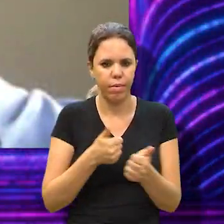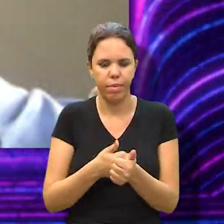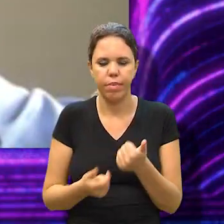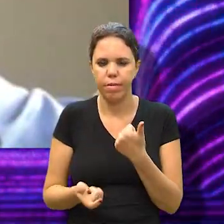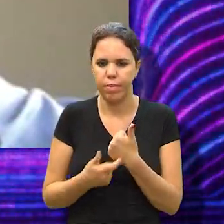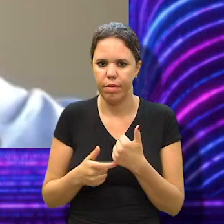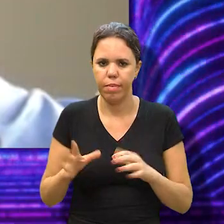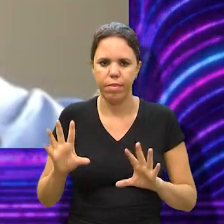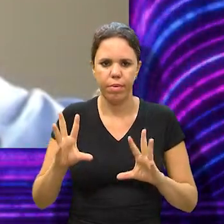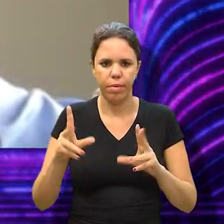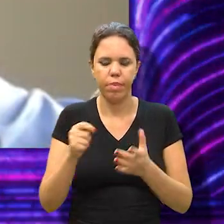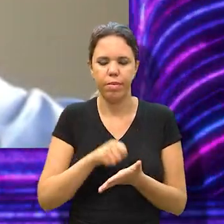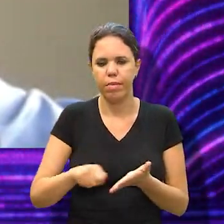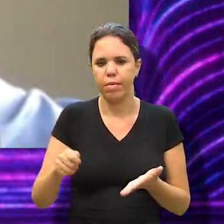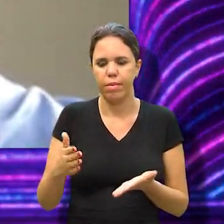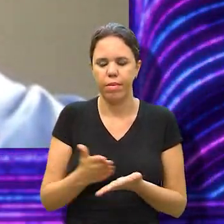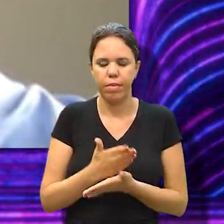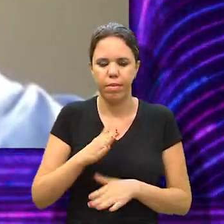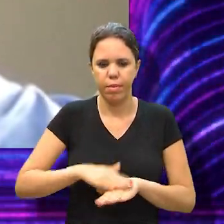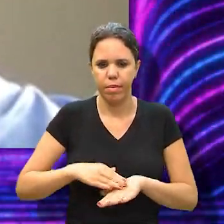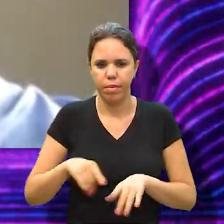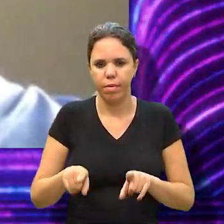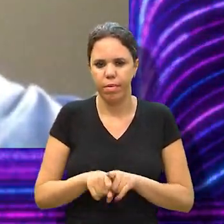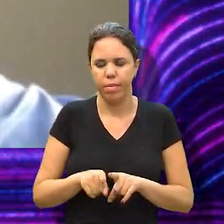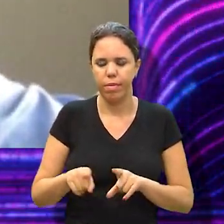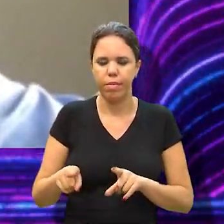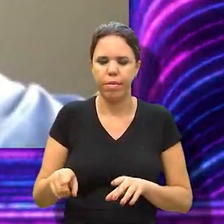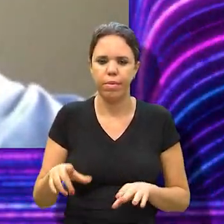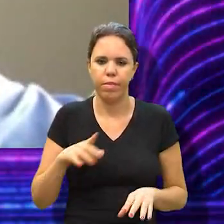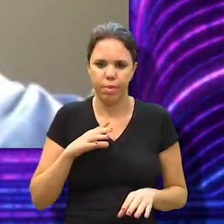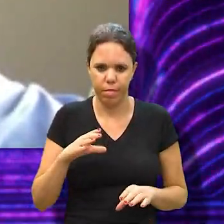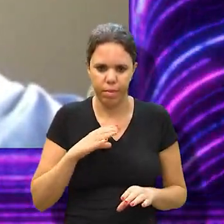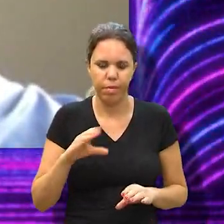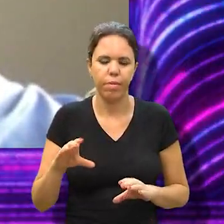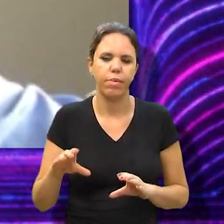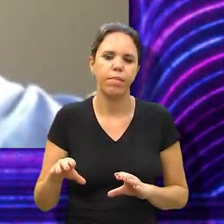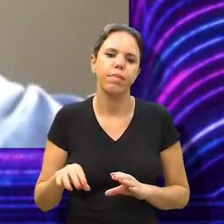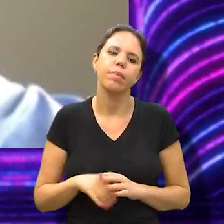segue tudo sobre a obra, né? Eu tenho um canal